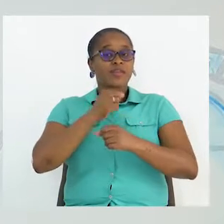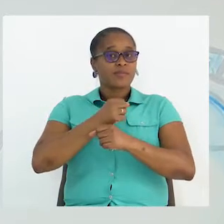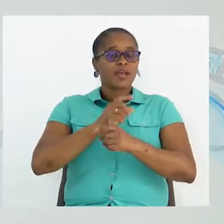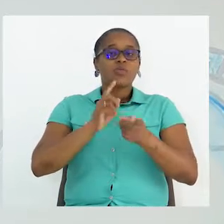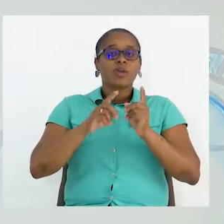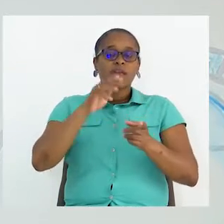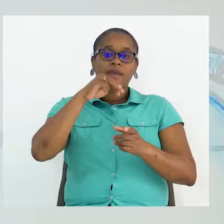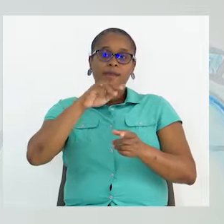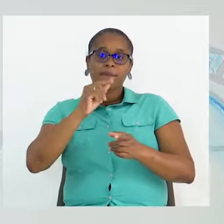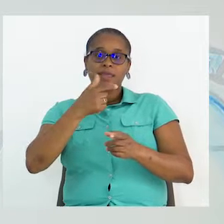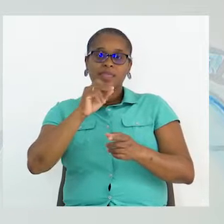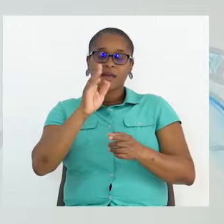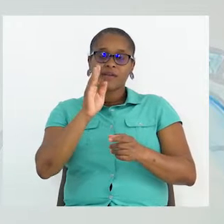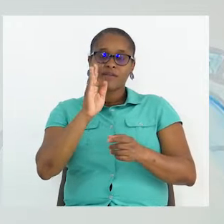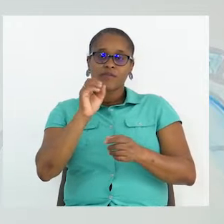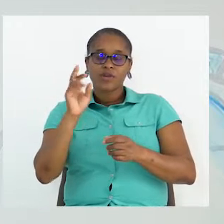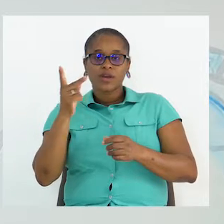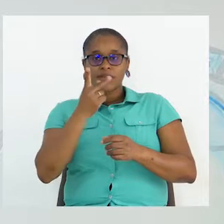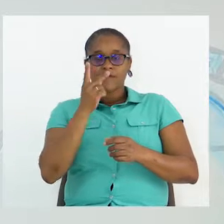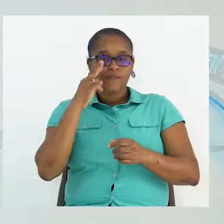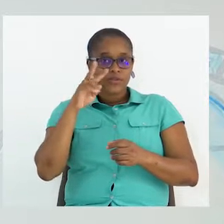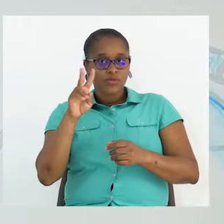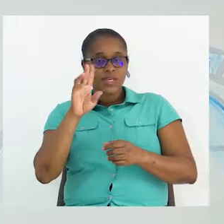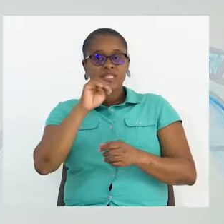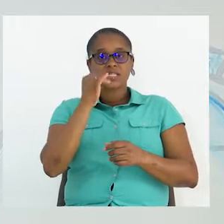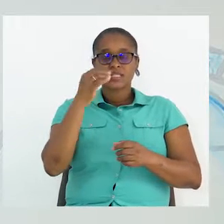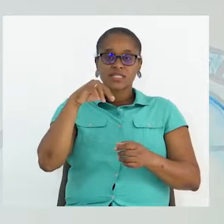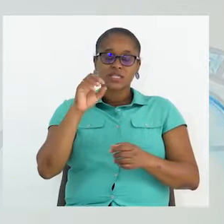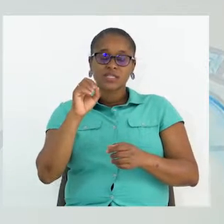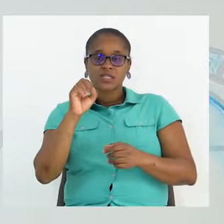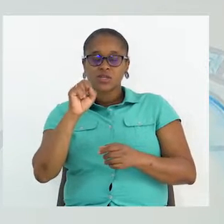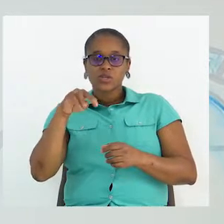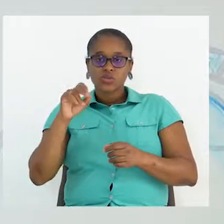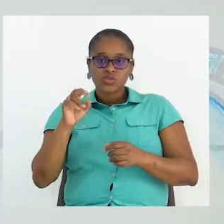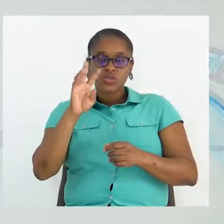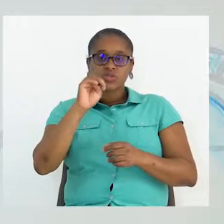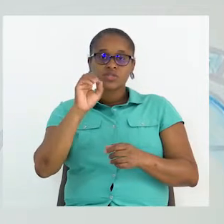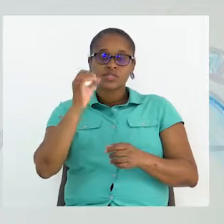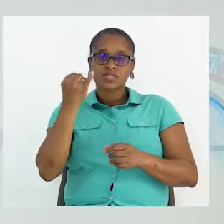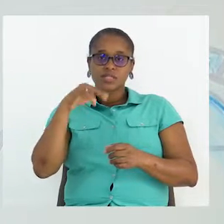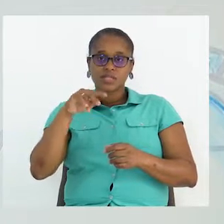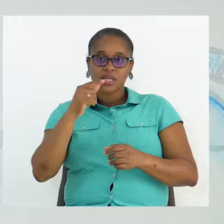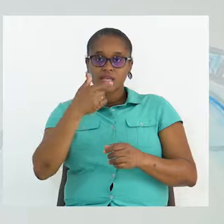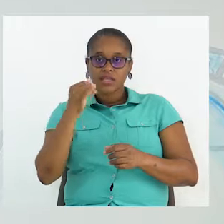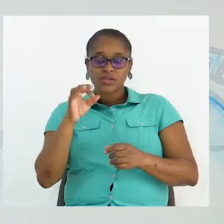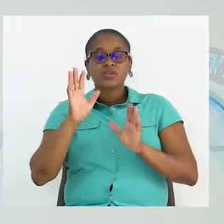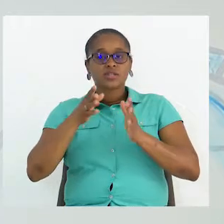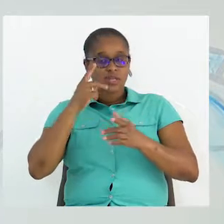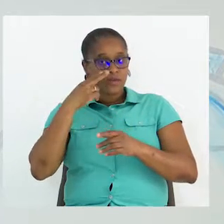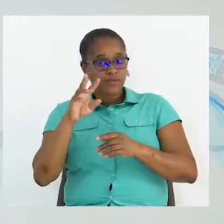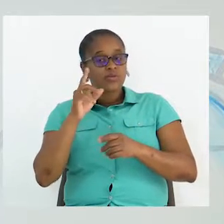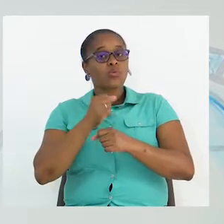metáforas visuais, já vimos o que são signos cinéticos, já vimos a cor, muitas das vezes o que é que a